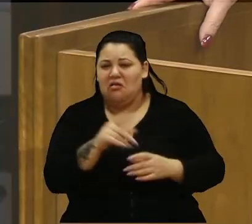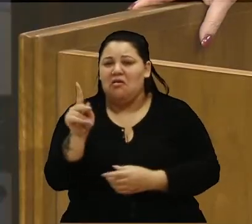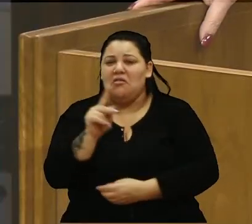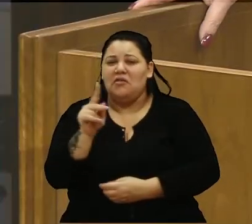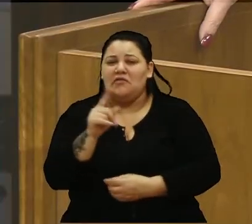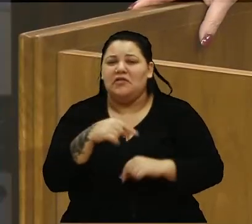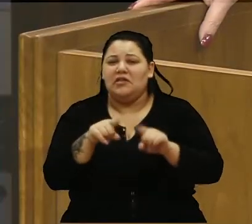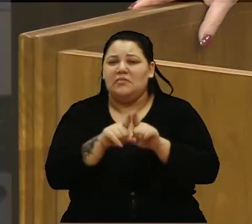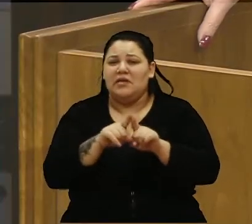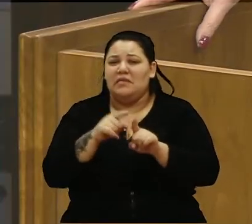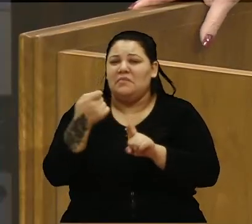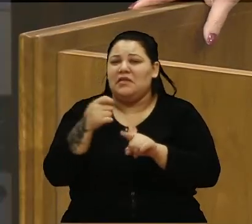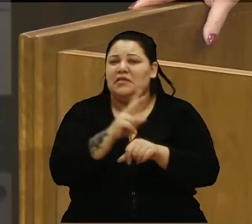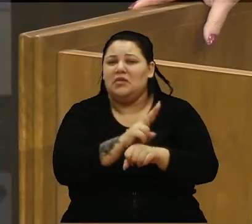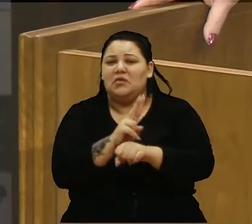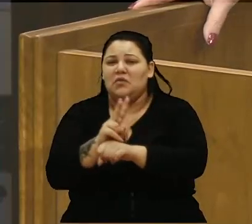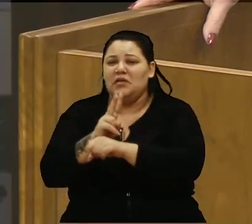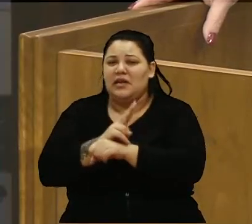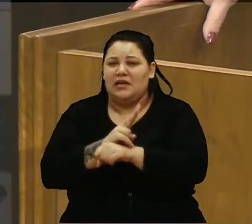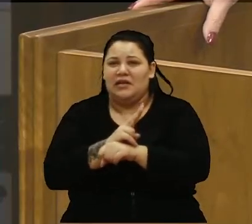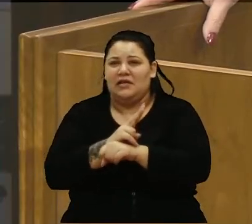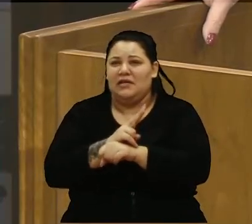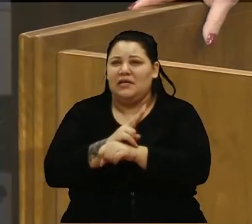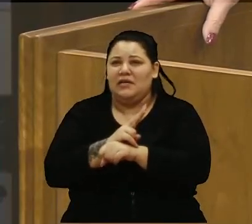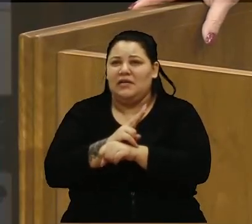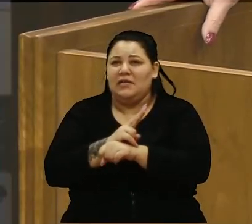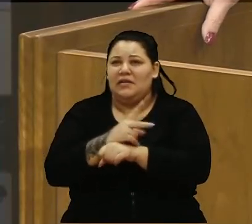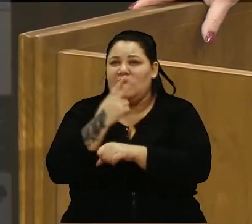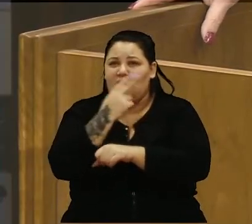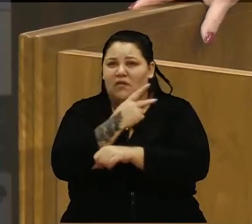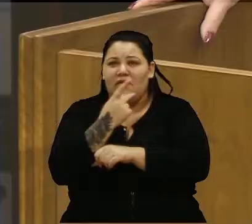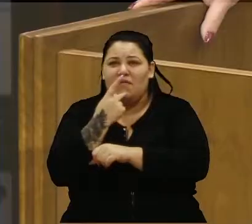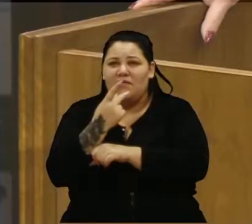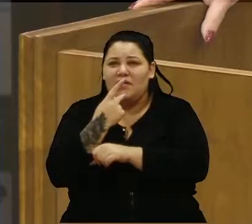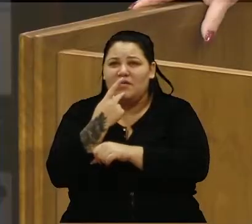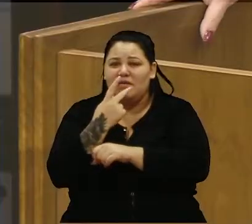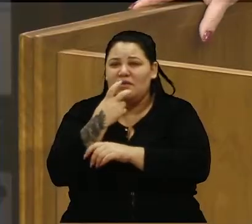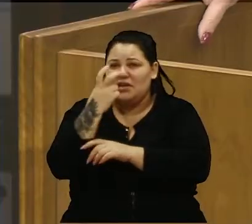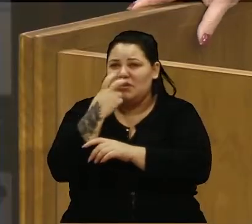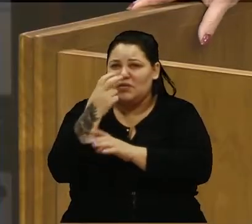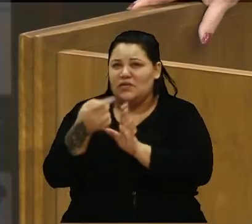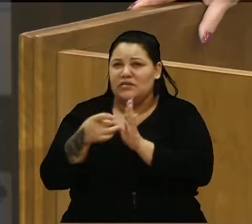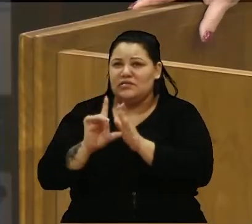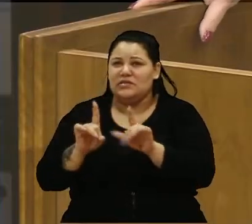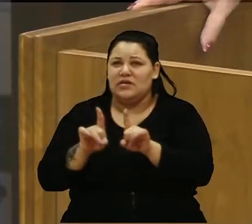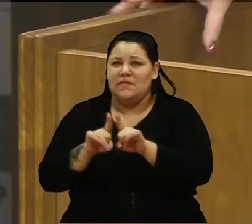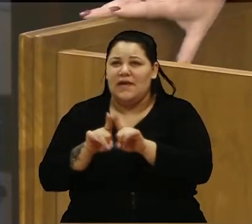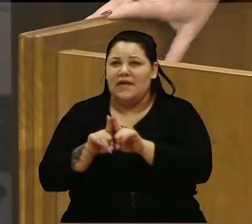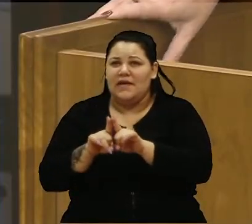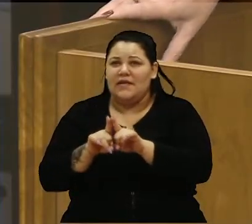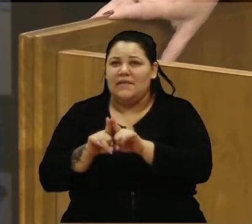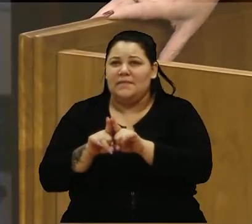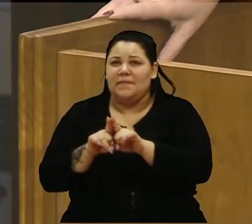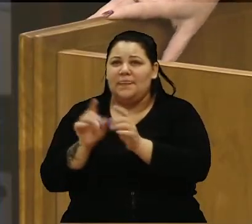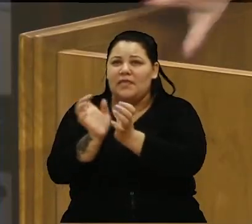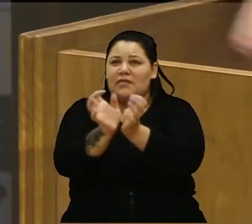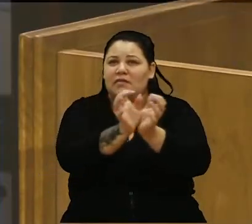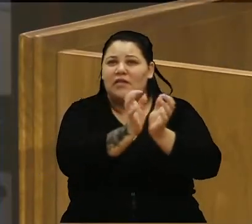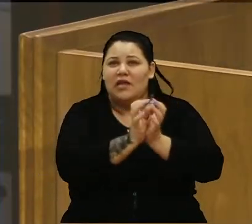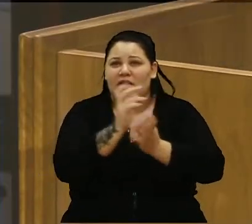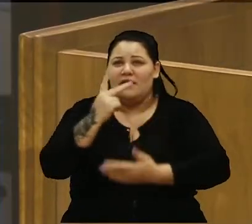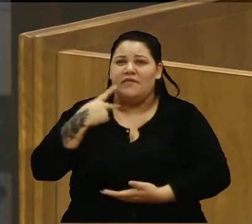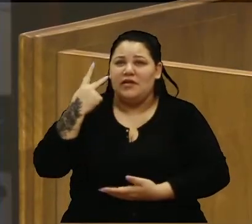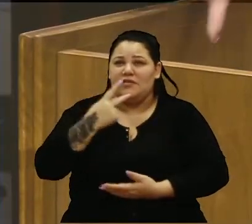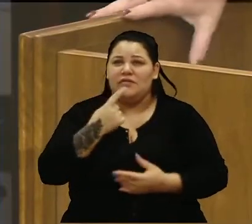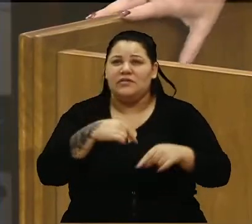professoras tendo que cuidar. Exatamente isso que alguém gritou antes ali, e eu estou falando para os meus colegas vereadores, né, já que